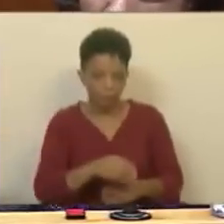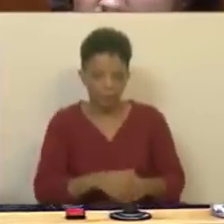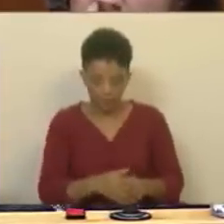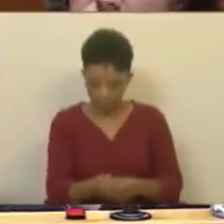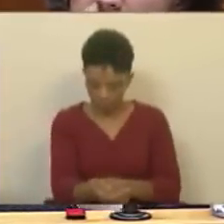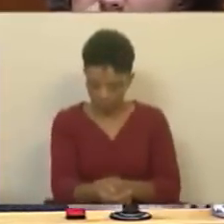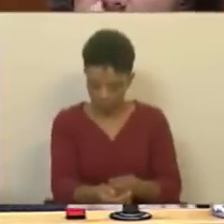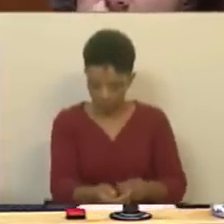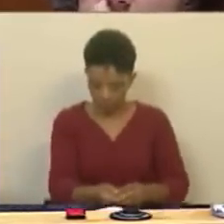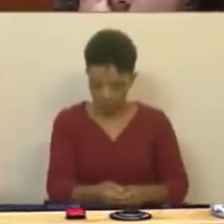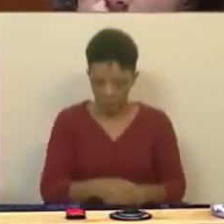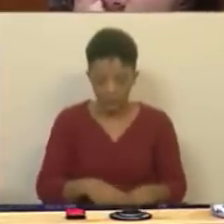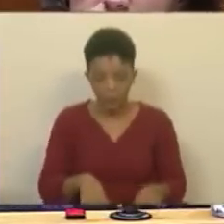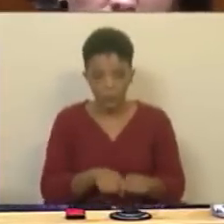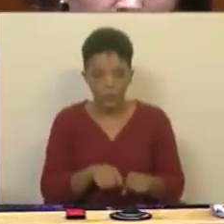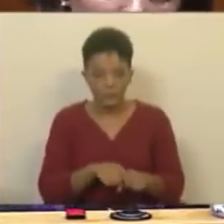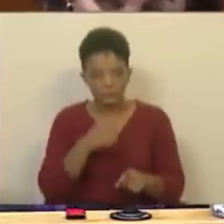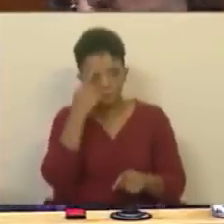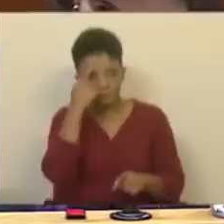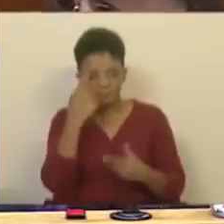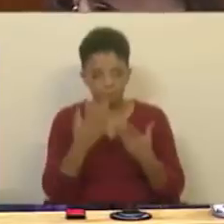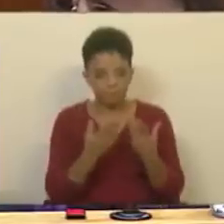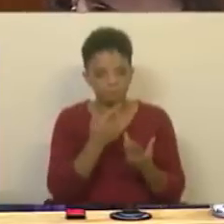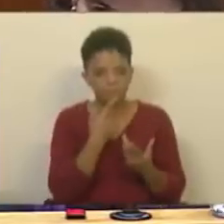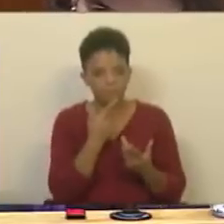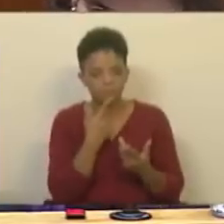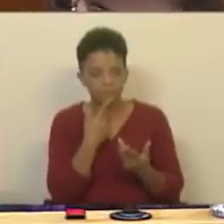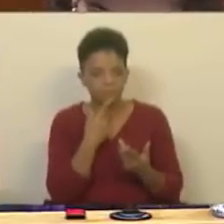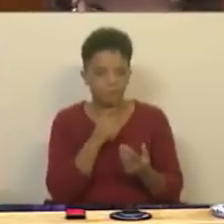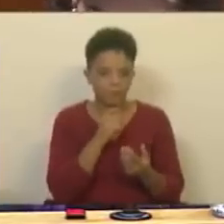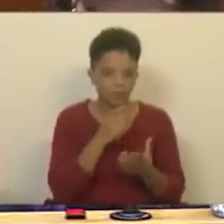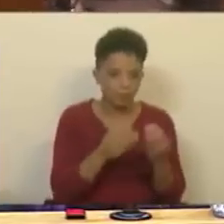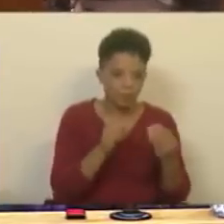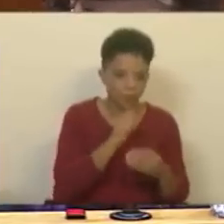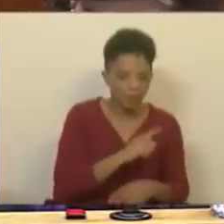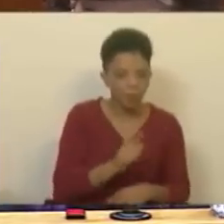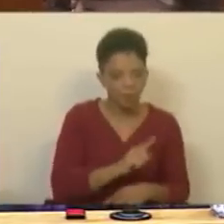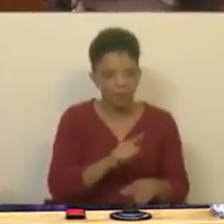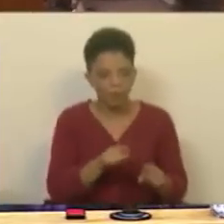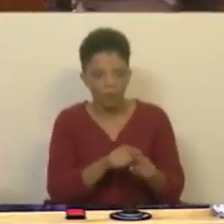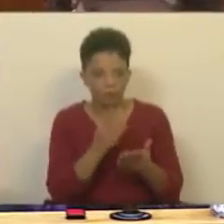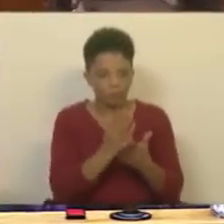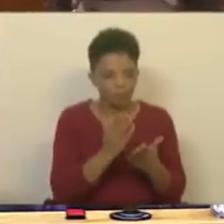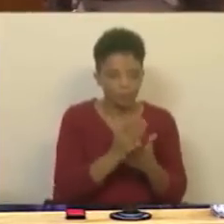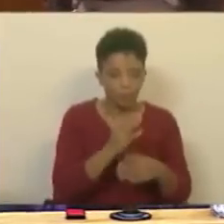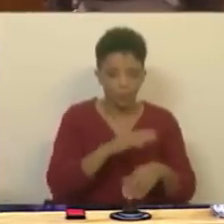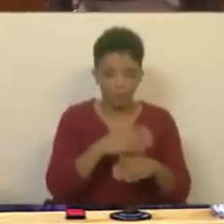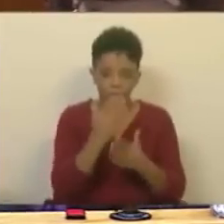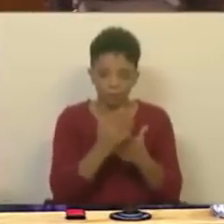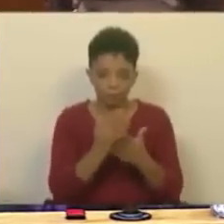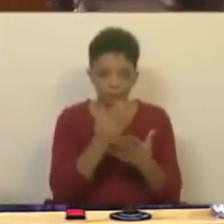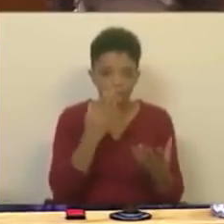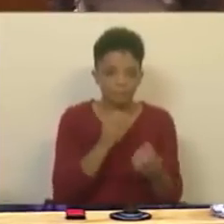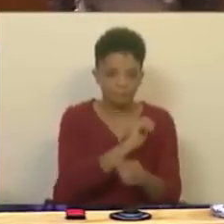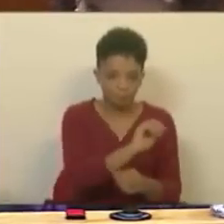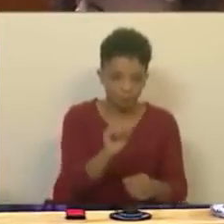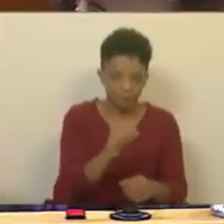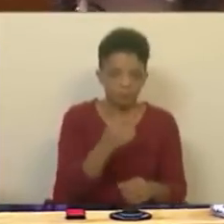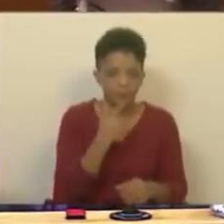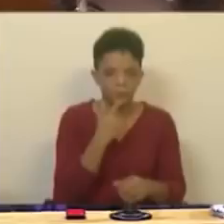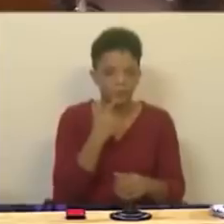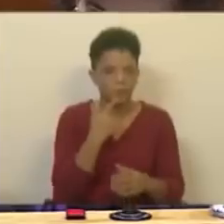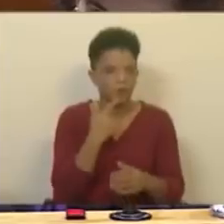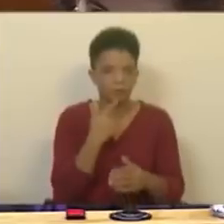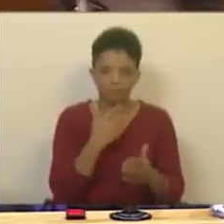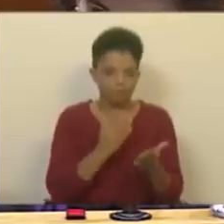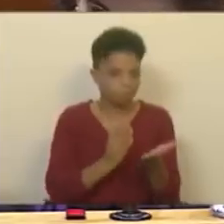diligências que teve por conveniente para verificar se havia era viável essa solução pelas diligências que fez constatou que não eram